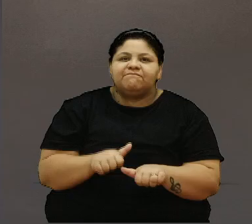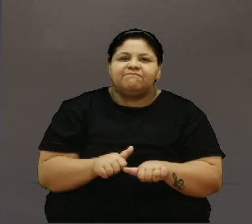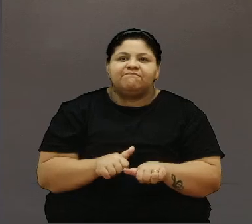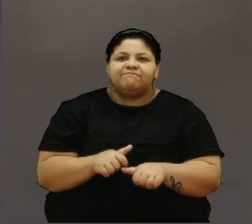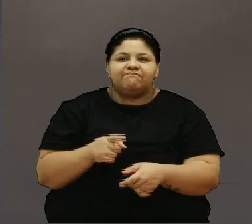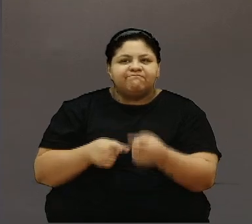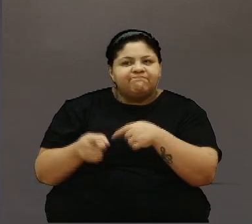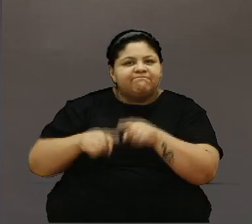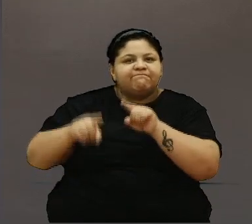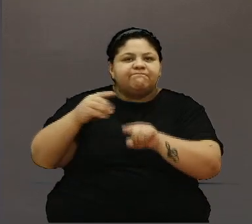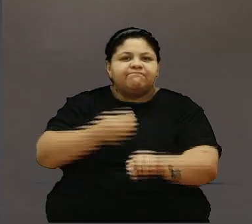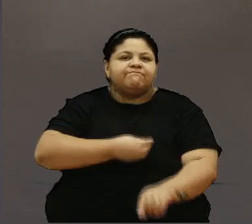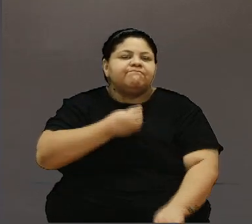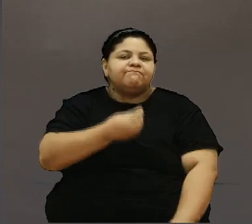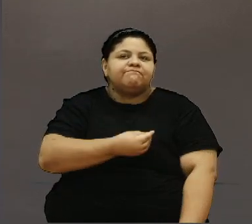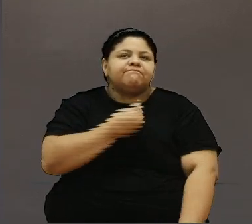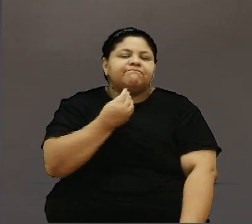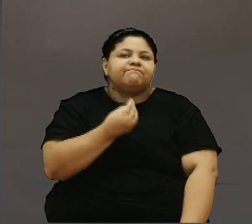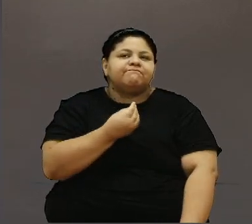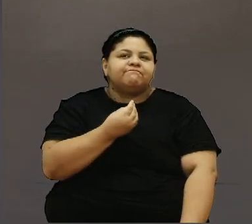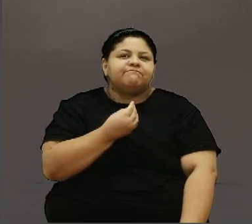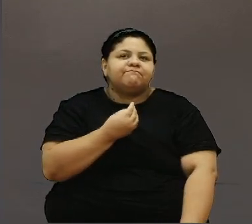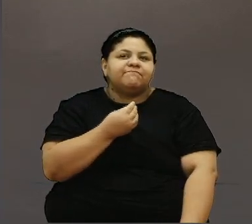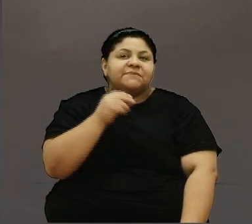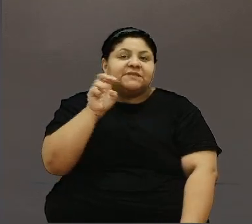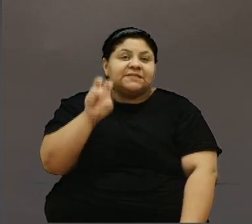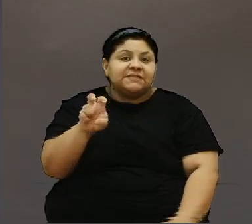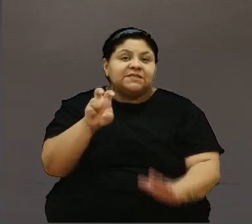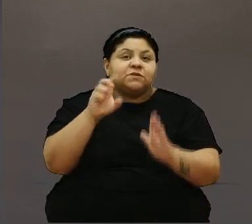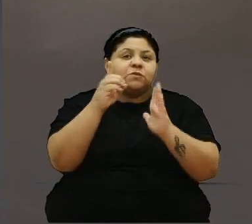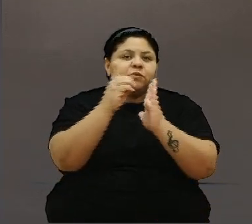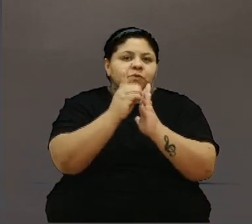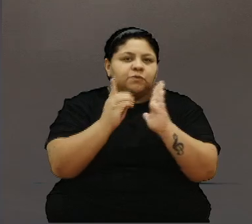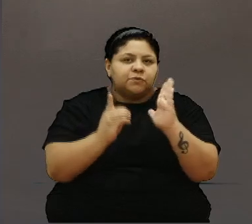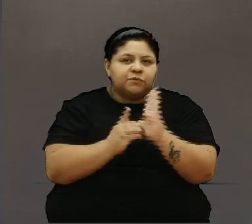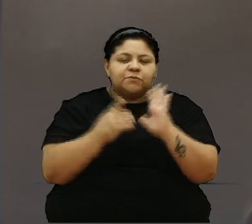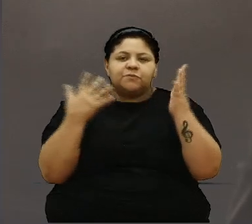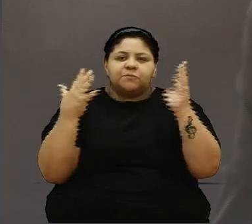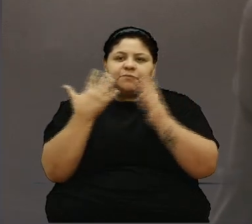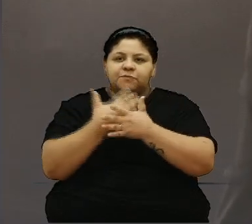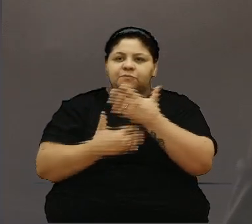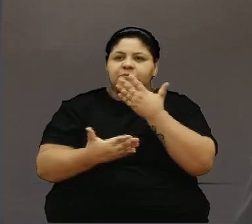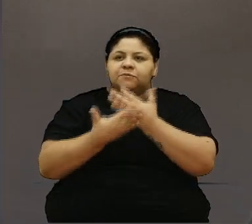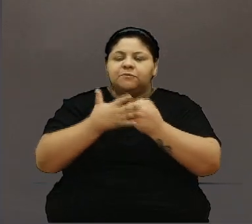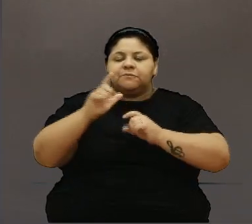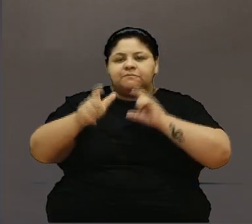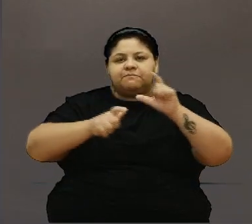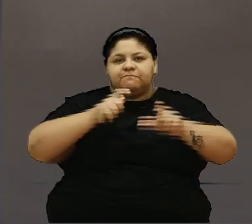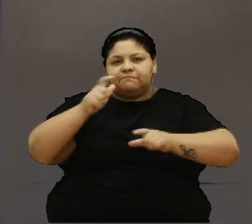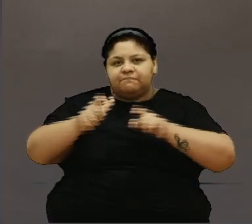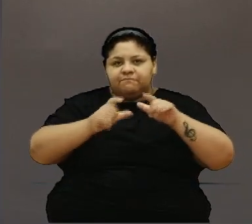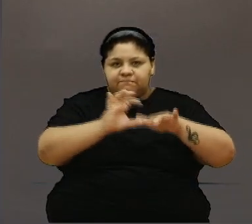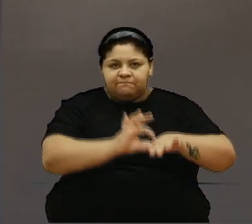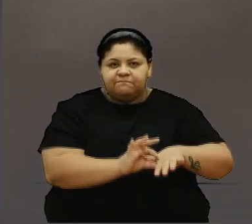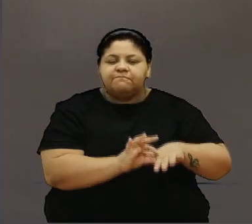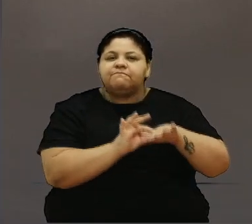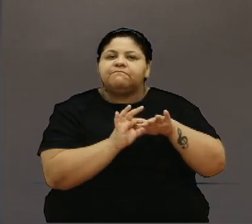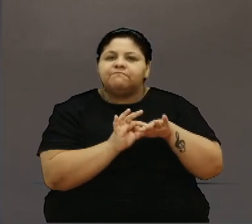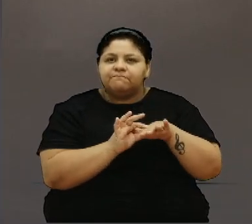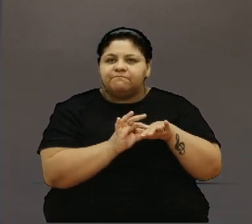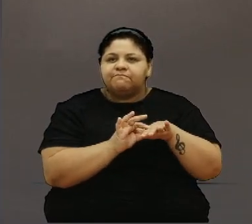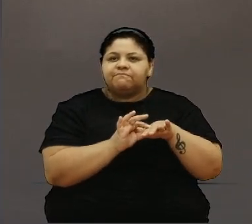restauração de vidas ao longo de 5 décadas. Parabenizo a todos os membros e a liderança por